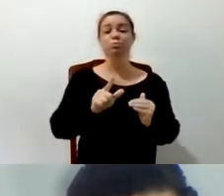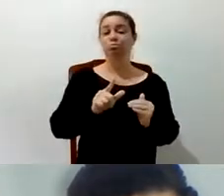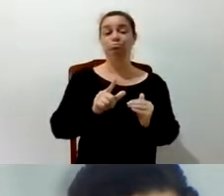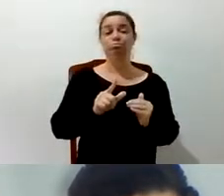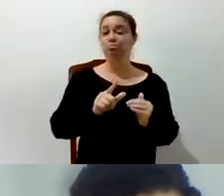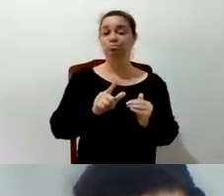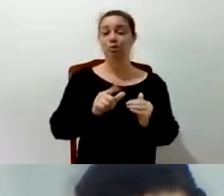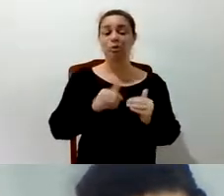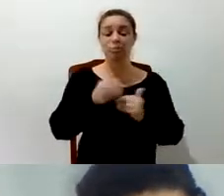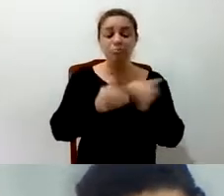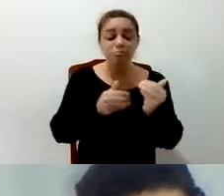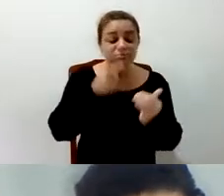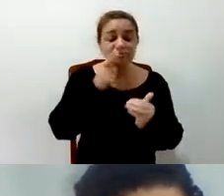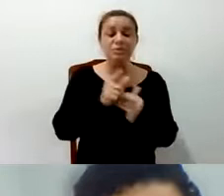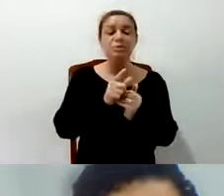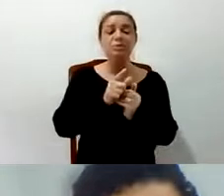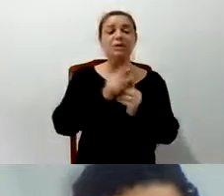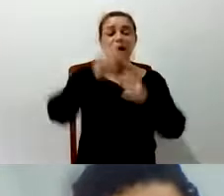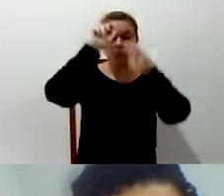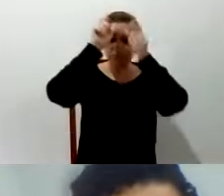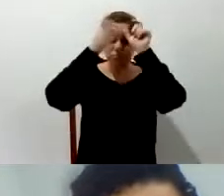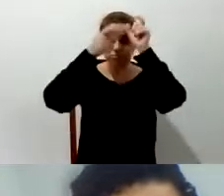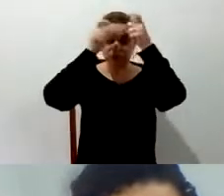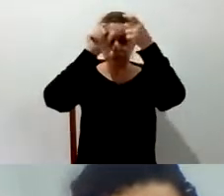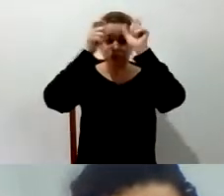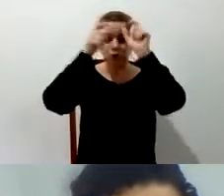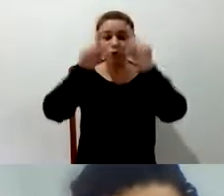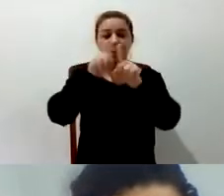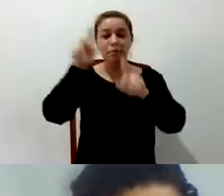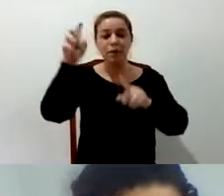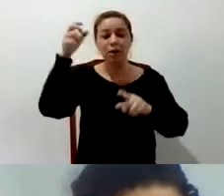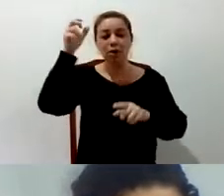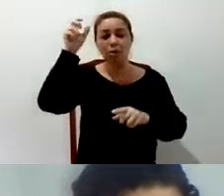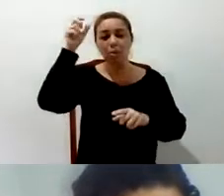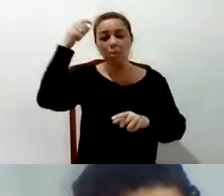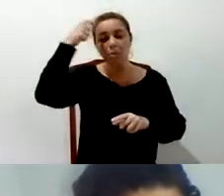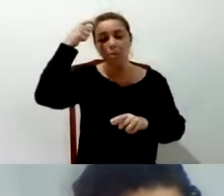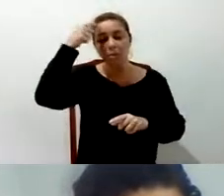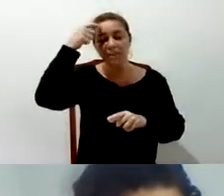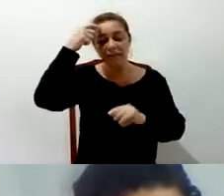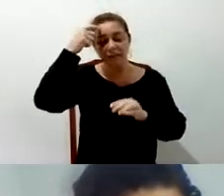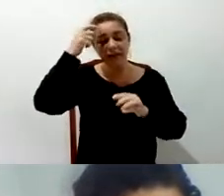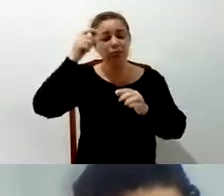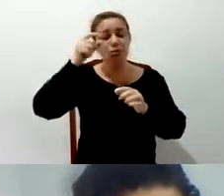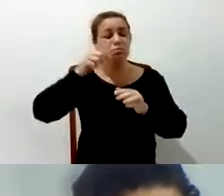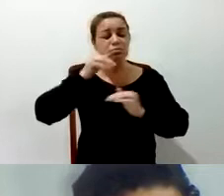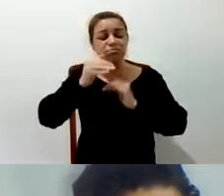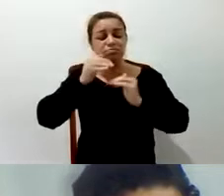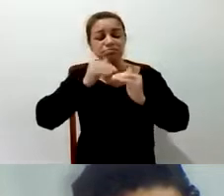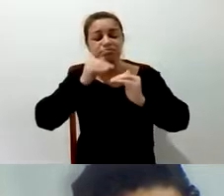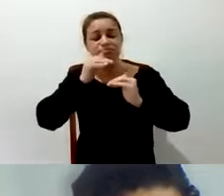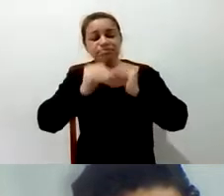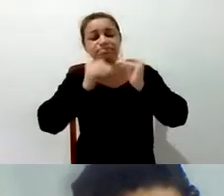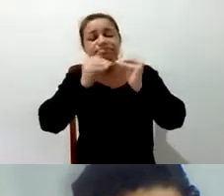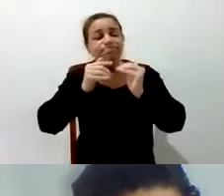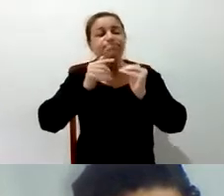né, cognitiva, intelectual, enfim, eu acho que é muito importante o que vocês falaram, assim, o trabalho da Astrid fala